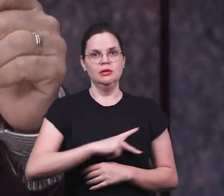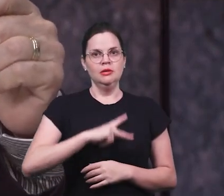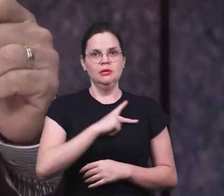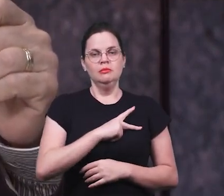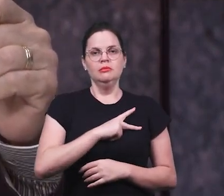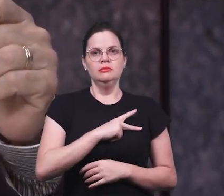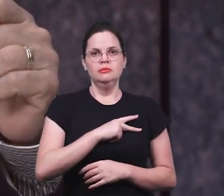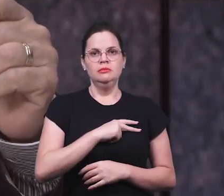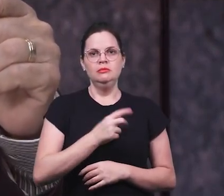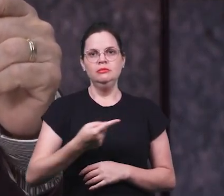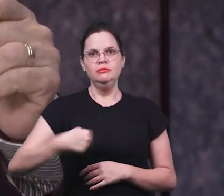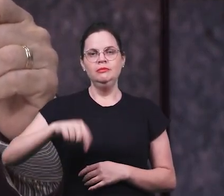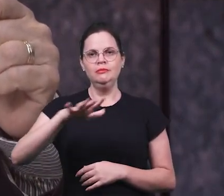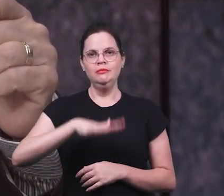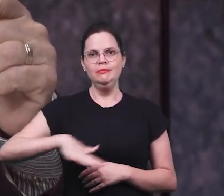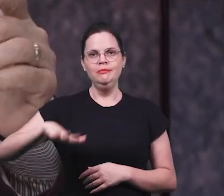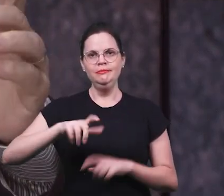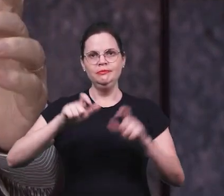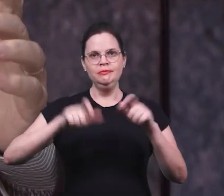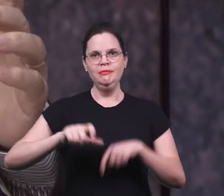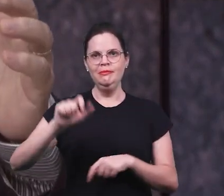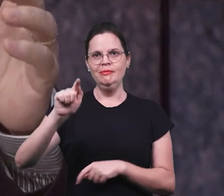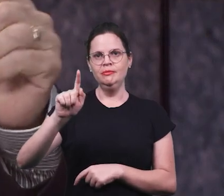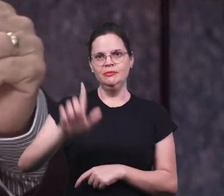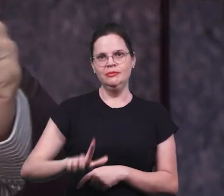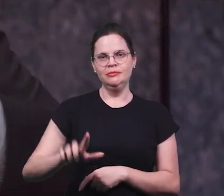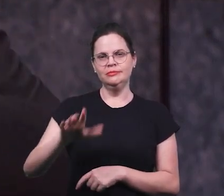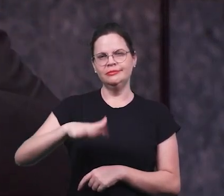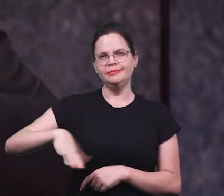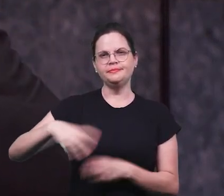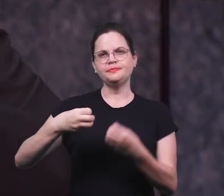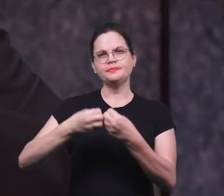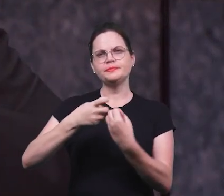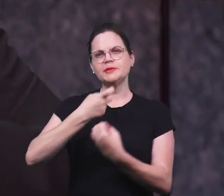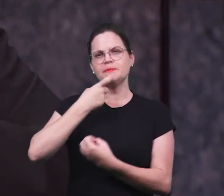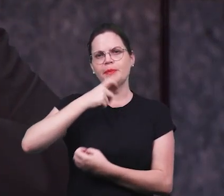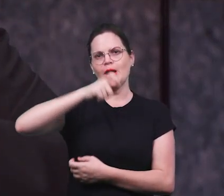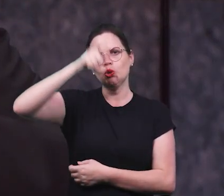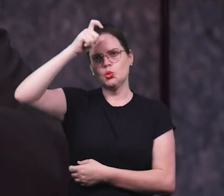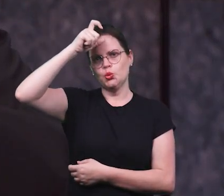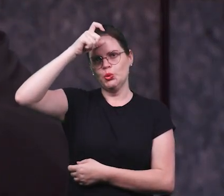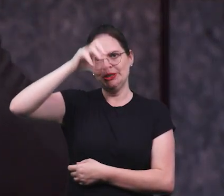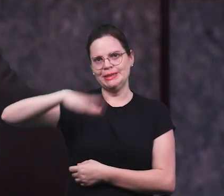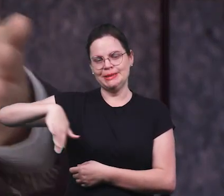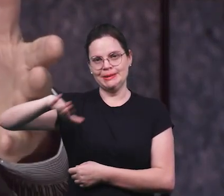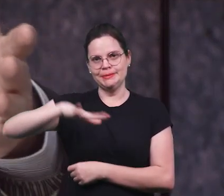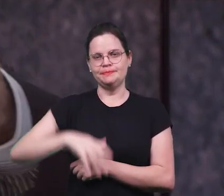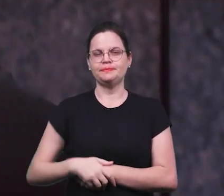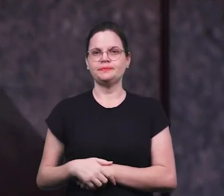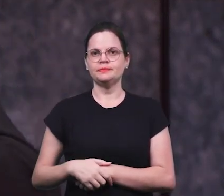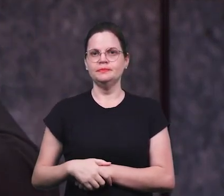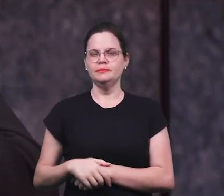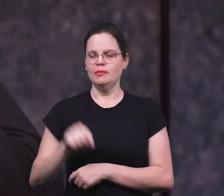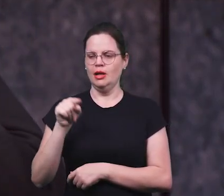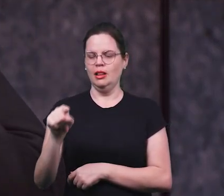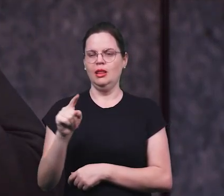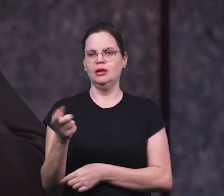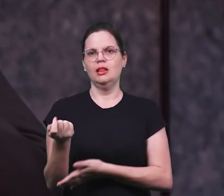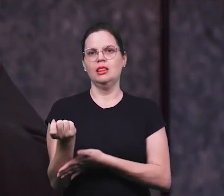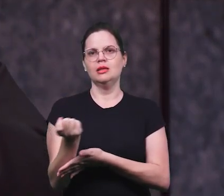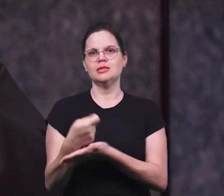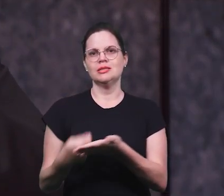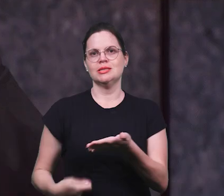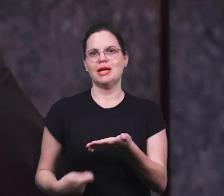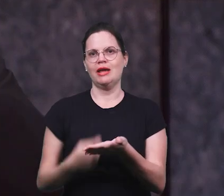as igrejas da Galácia, na região da Turquia, não é? Ele escreve, primeira carta